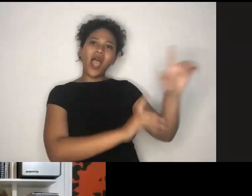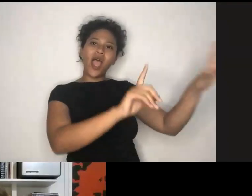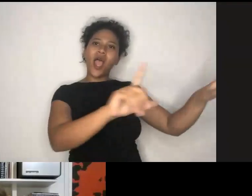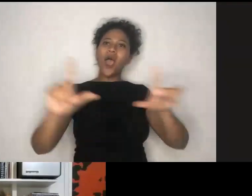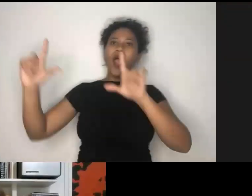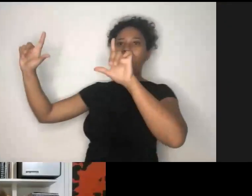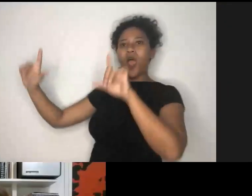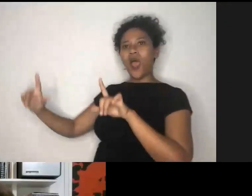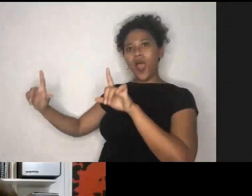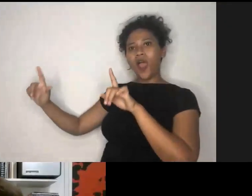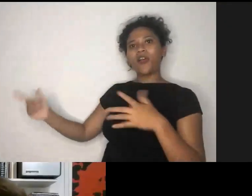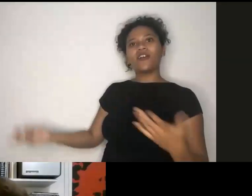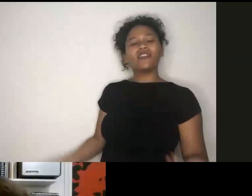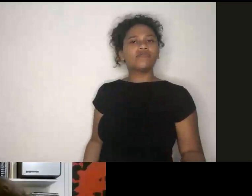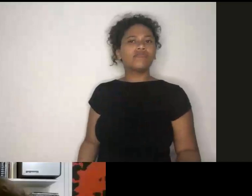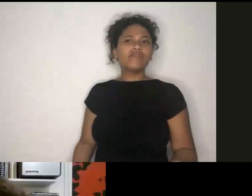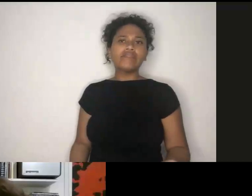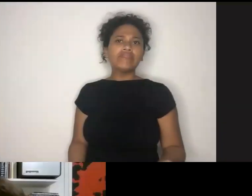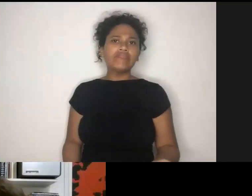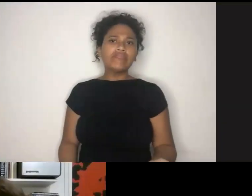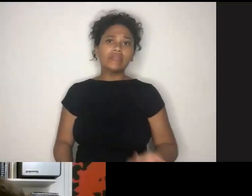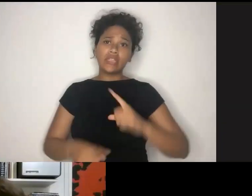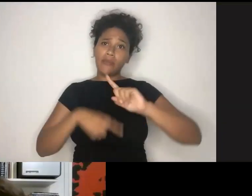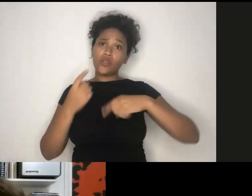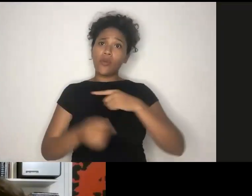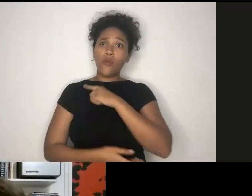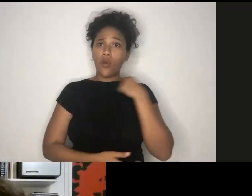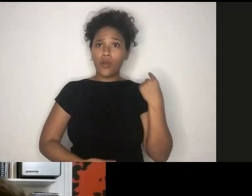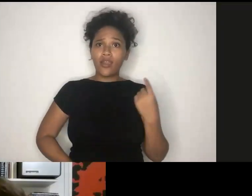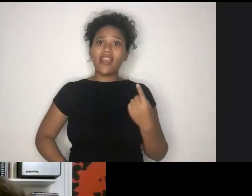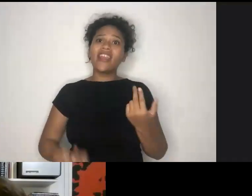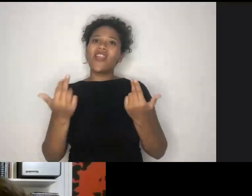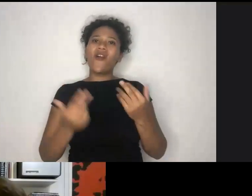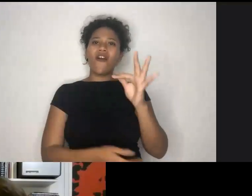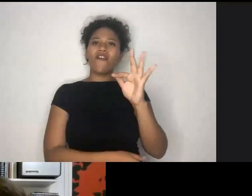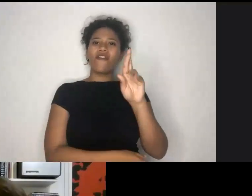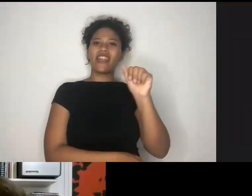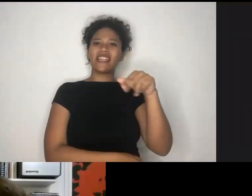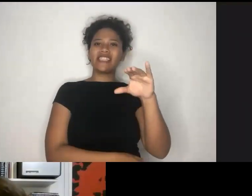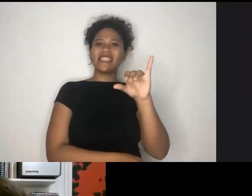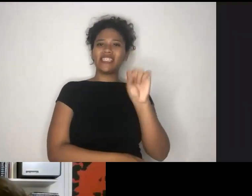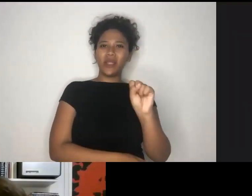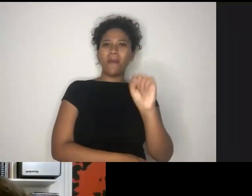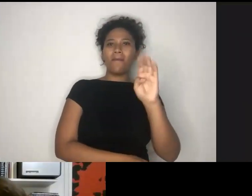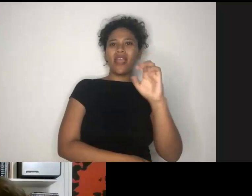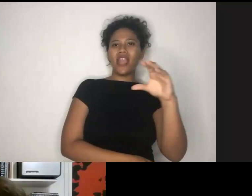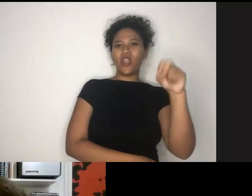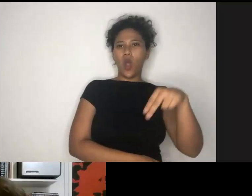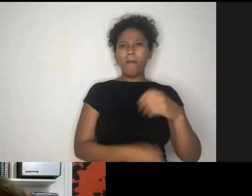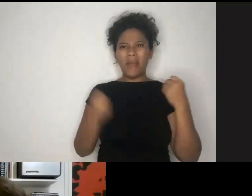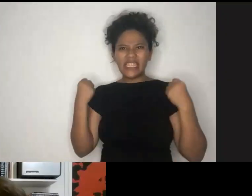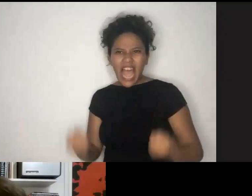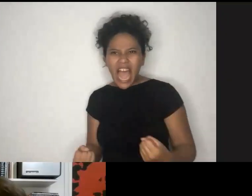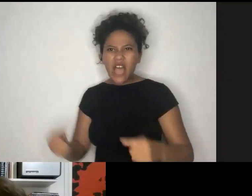né Talvez assim depois que eu morrer igual o Francis Bacon né que é tipo desfacelado um negócio pesado